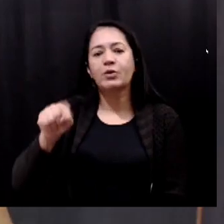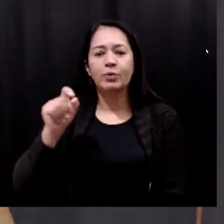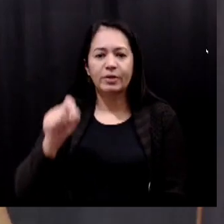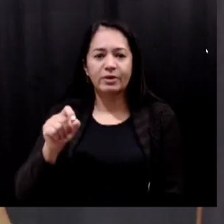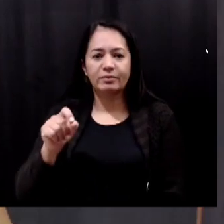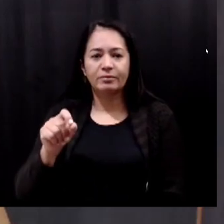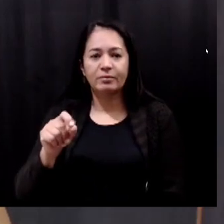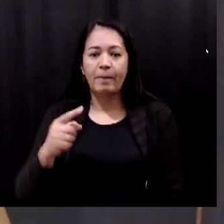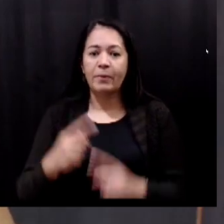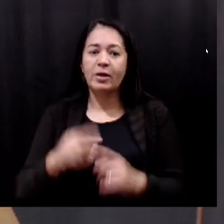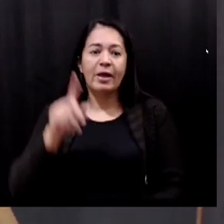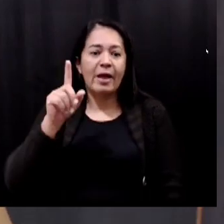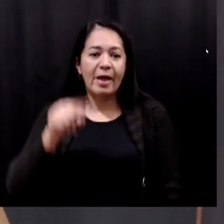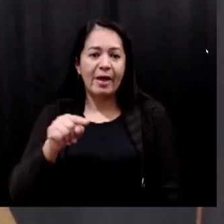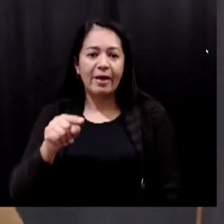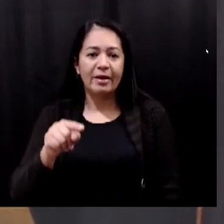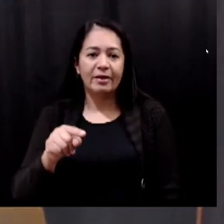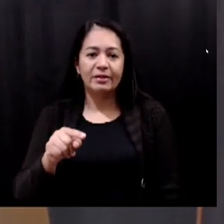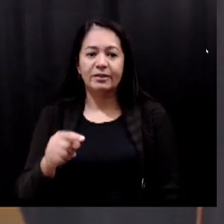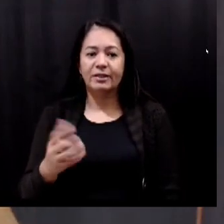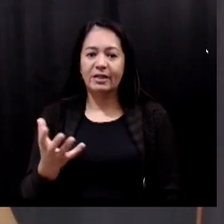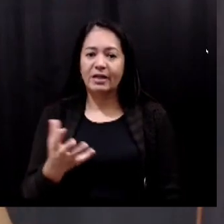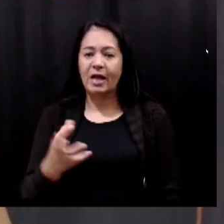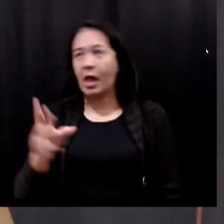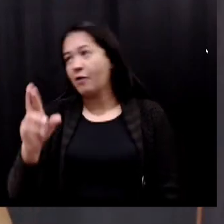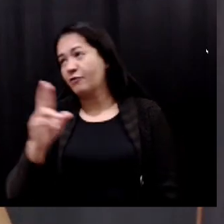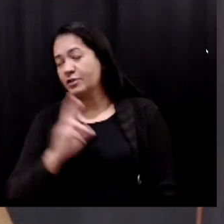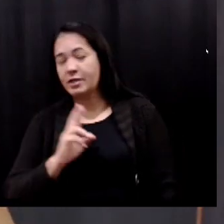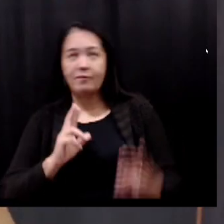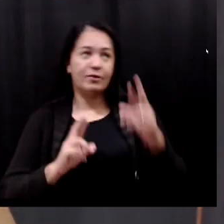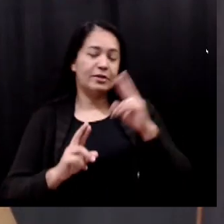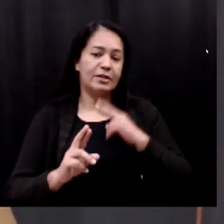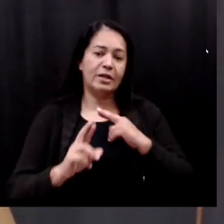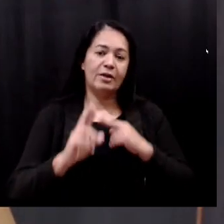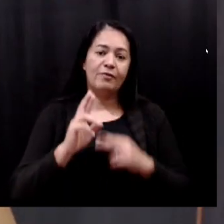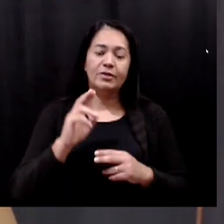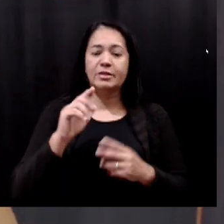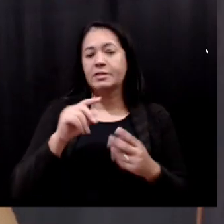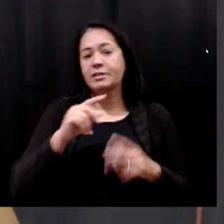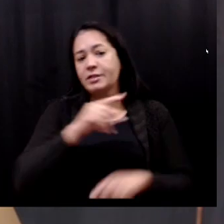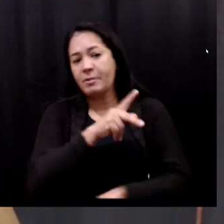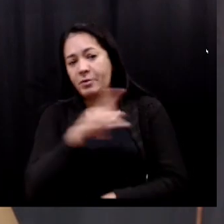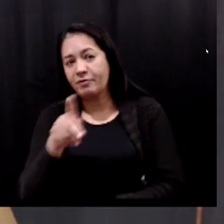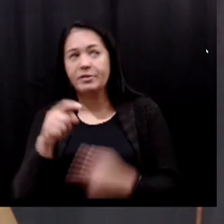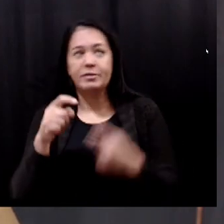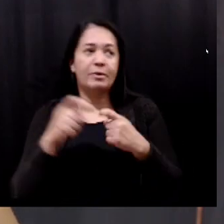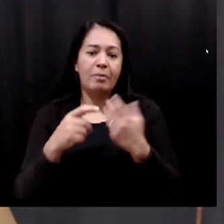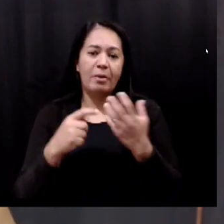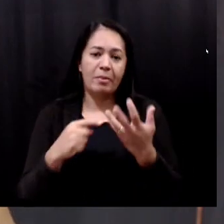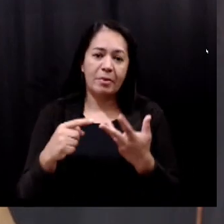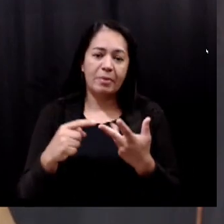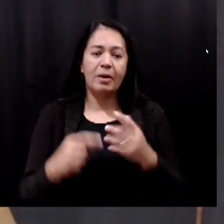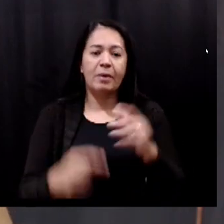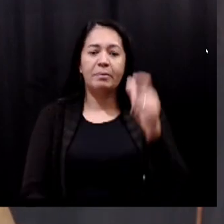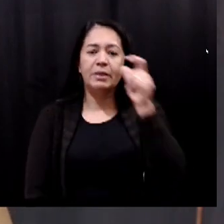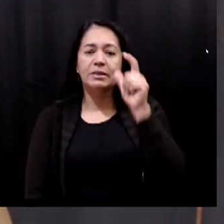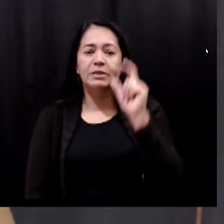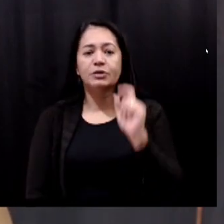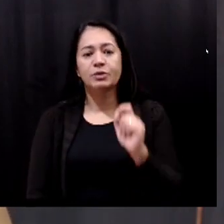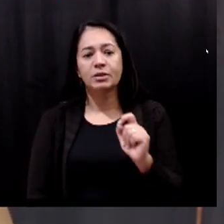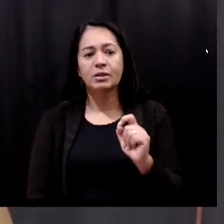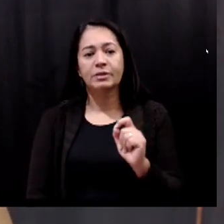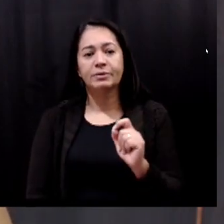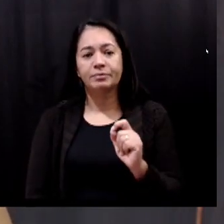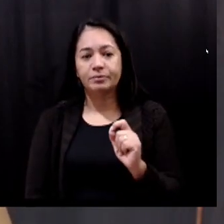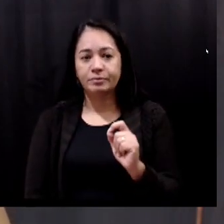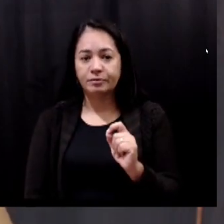quer que ela responda. Ela quer que responda: você é astronauta, você é médico, você é professor. E é muito interessante que isso, então, fica